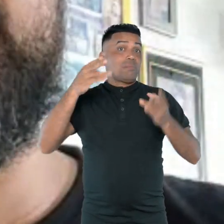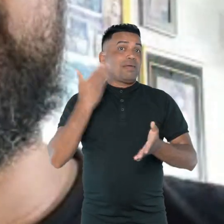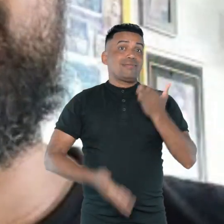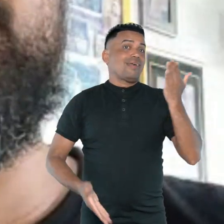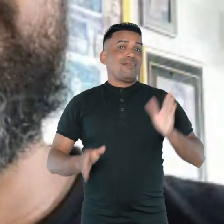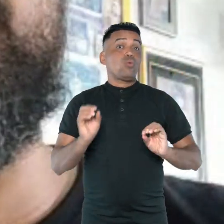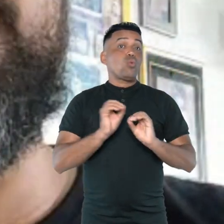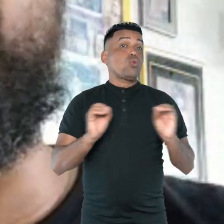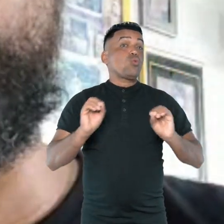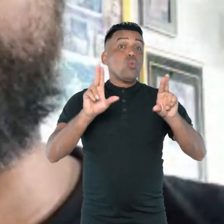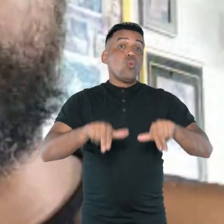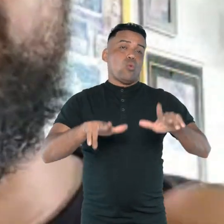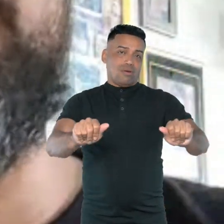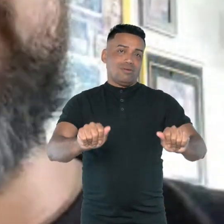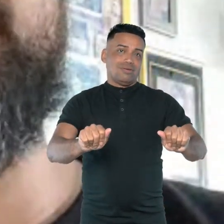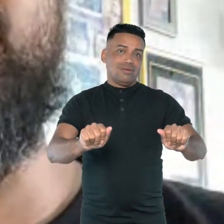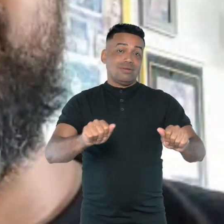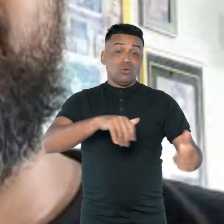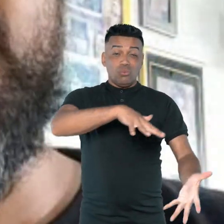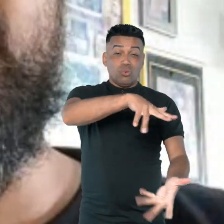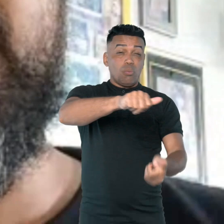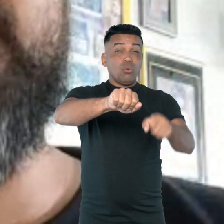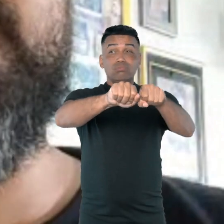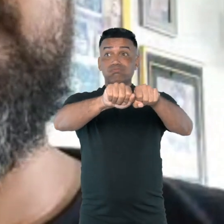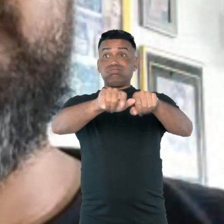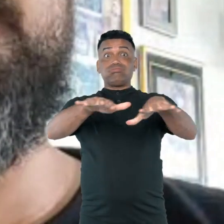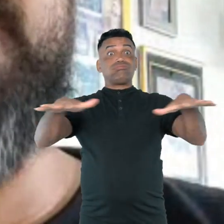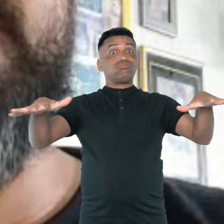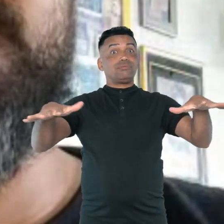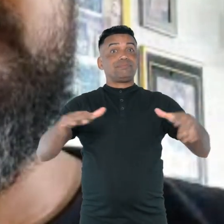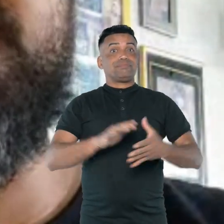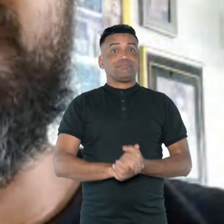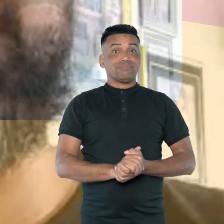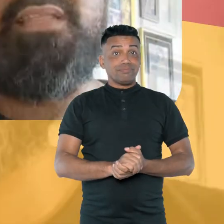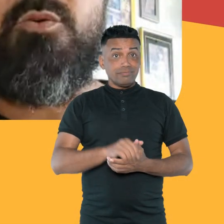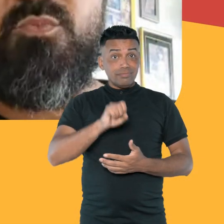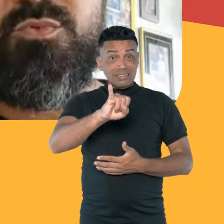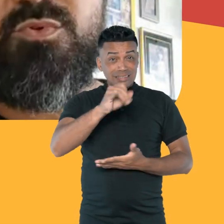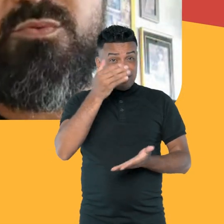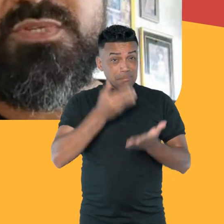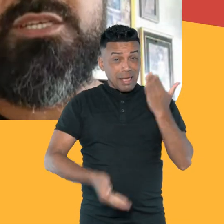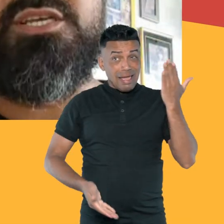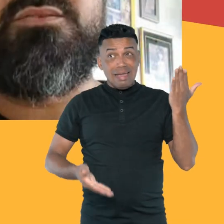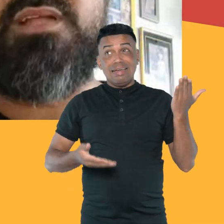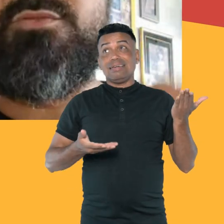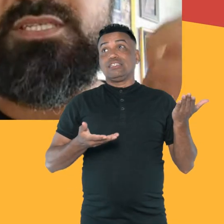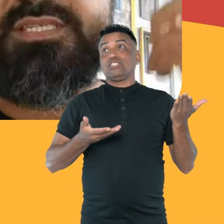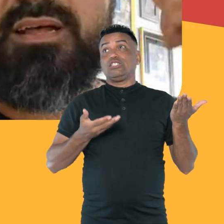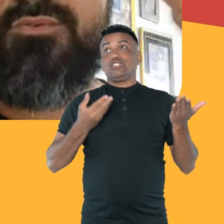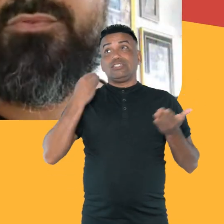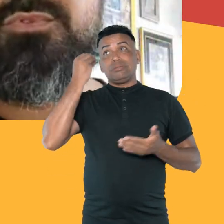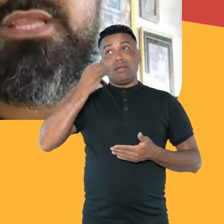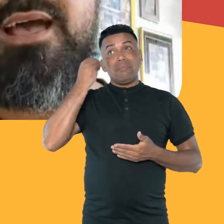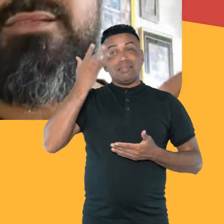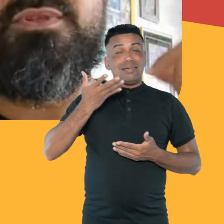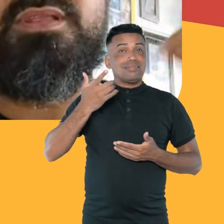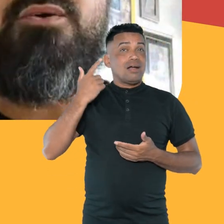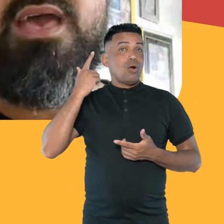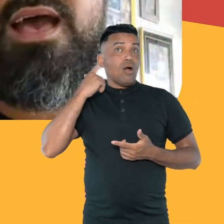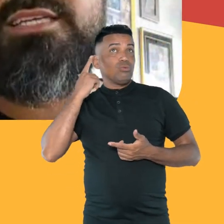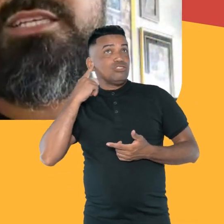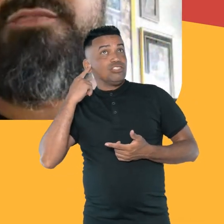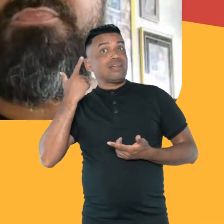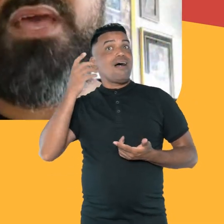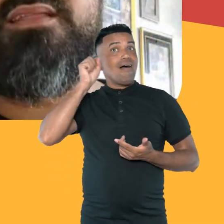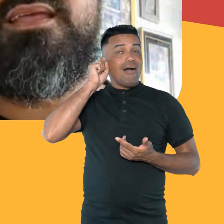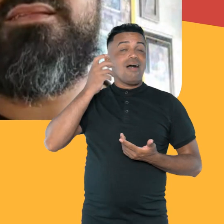porque a gente não, o mundo é muito vasto. E se a gente deixa de experimentar o mundo com os sentidos da audição, do tato e